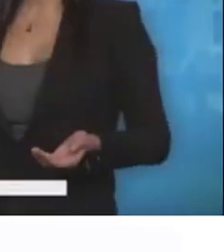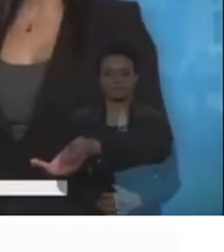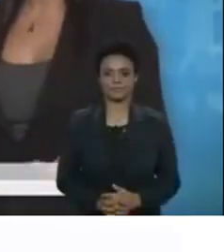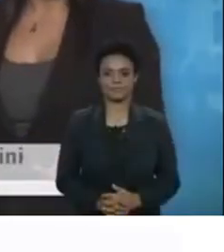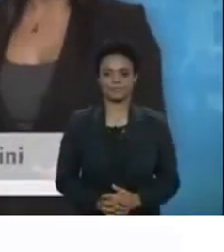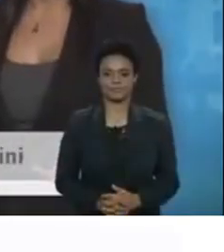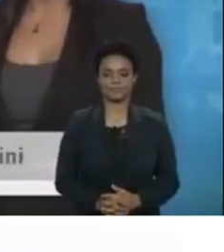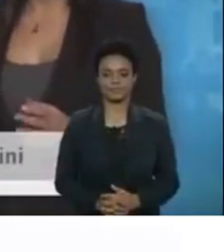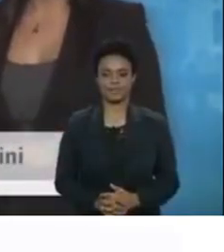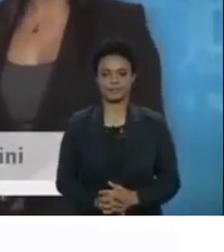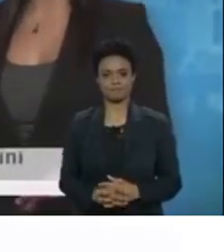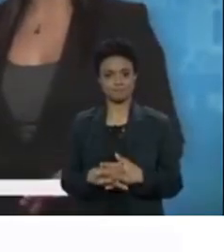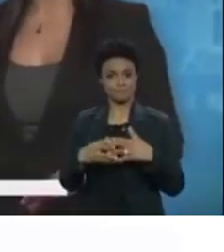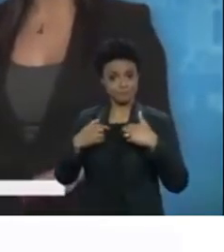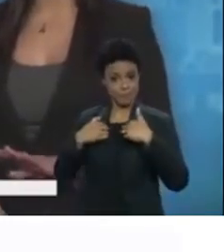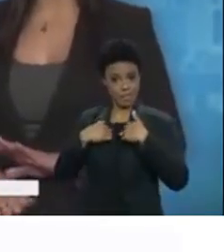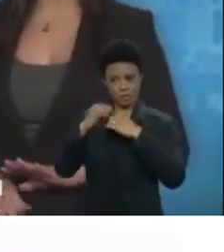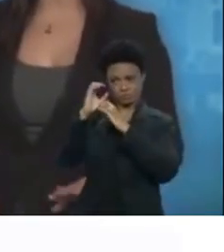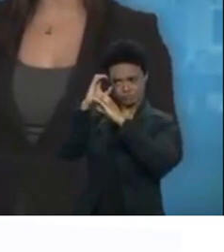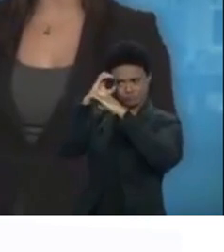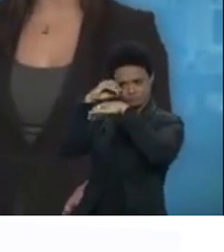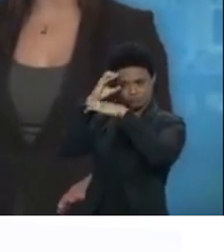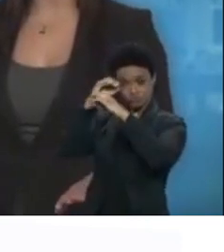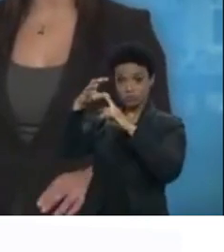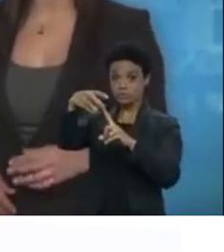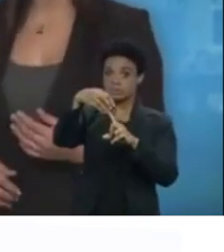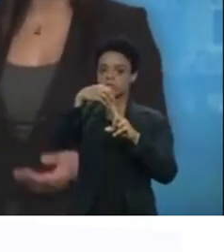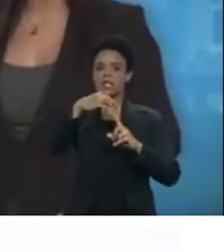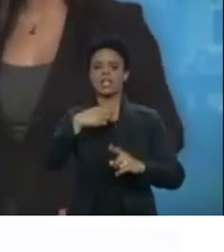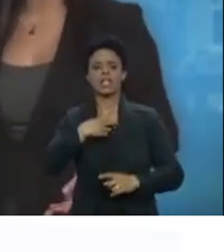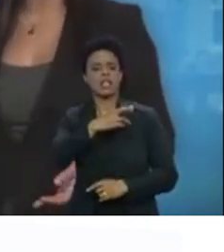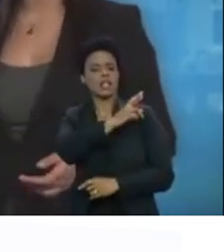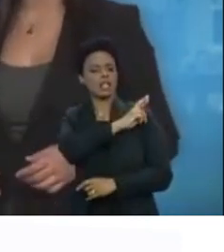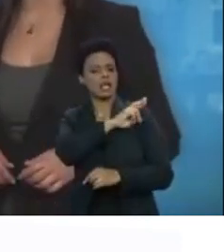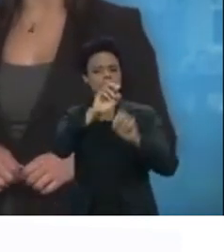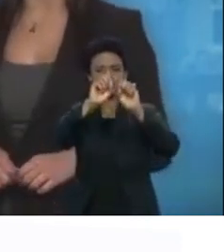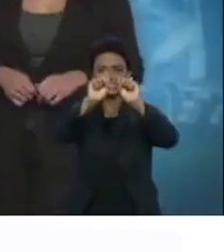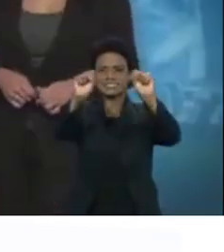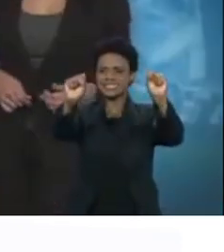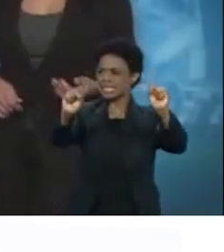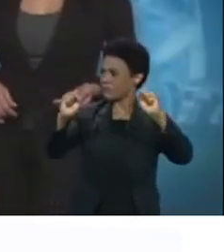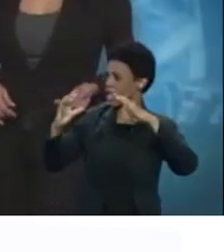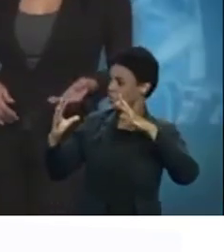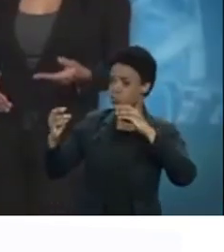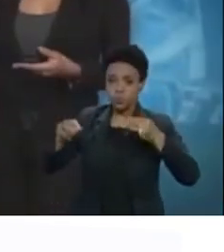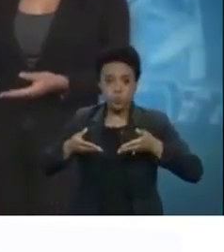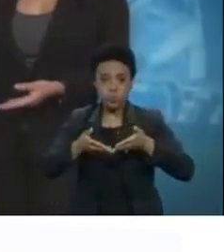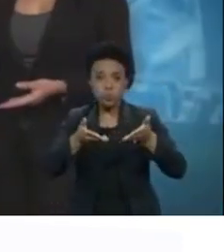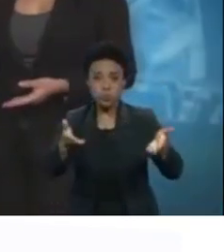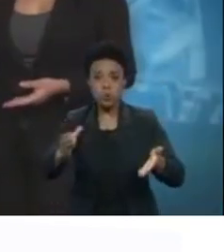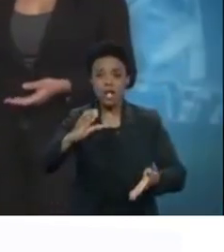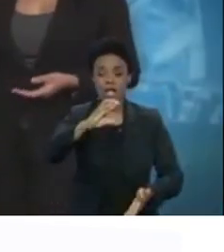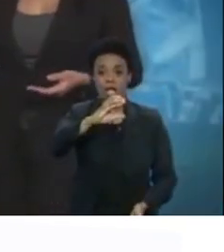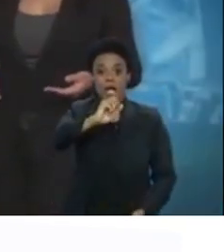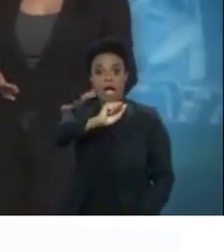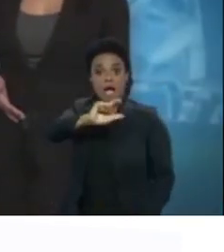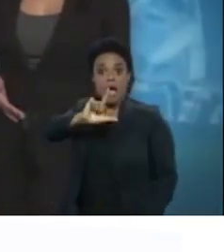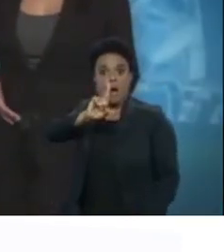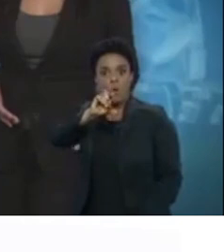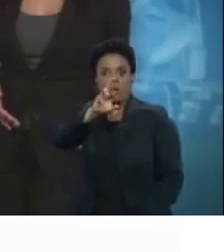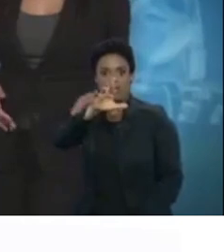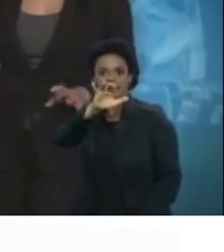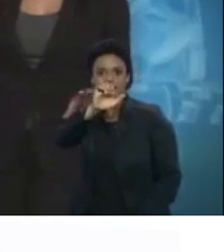Como engenheira-chefe, eu sou responsável pelo sistema de caldeiras de todo esse pátio industrial. É daqui que são transferidos os vapores